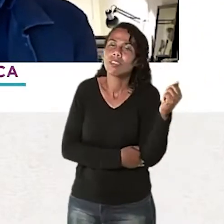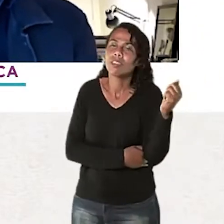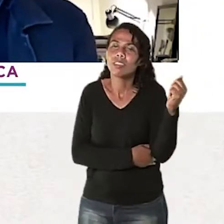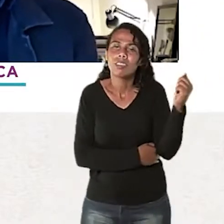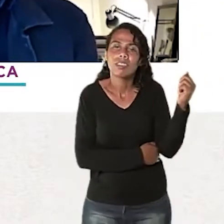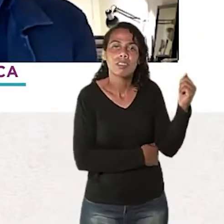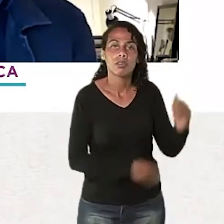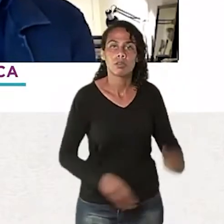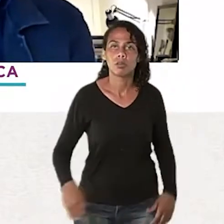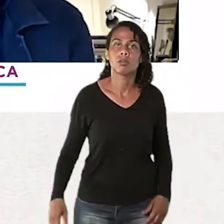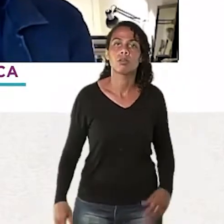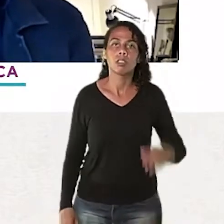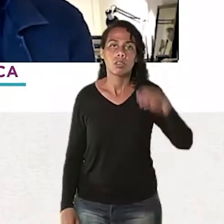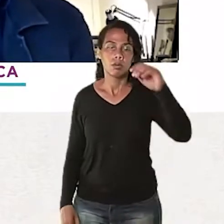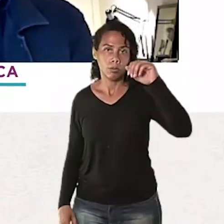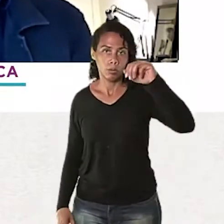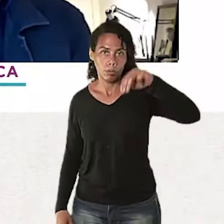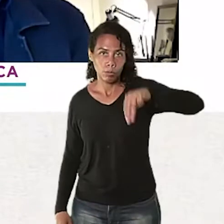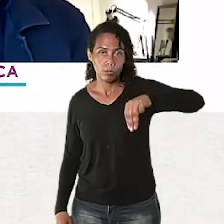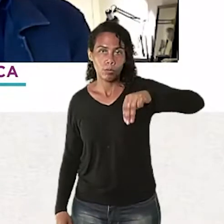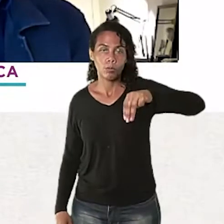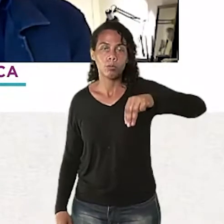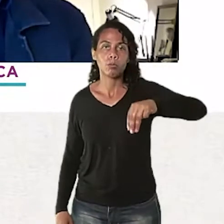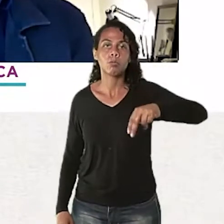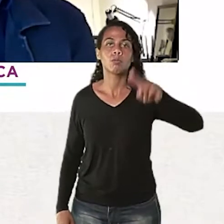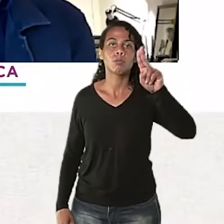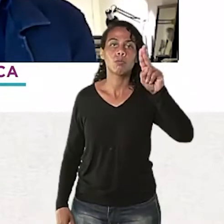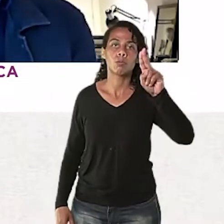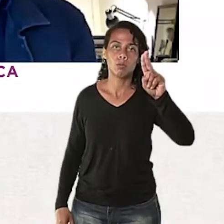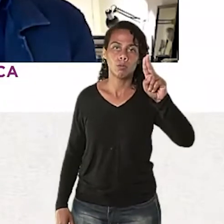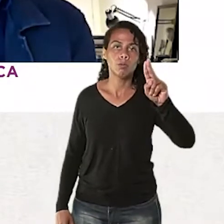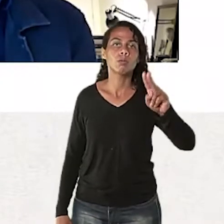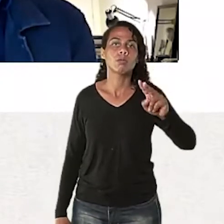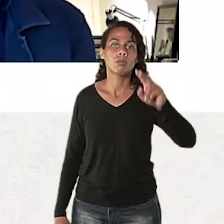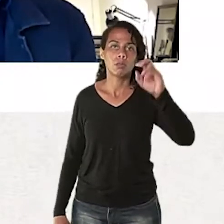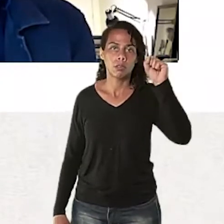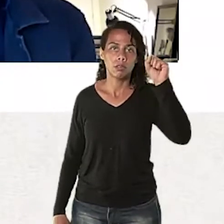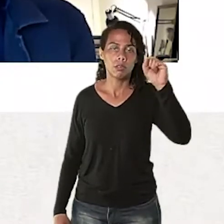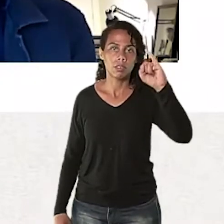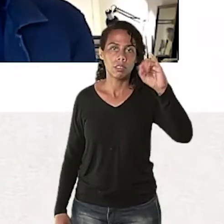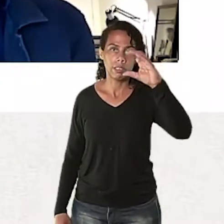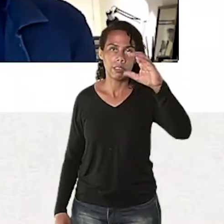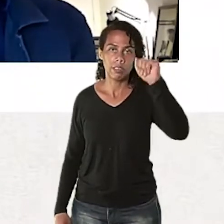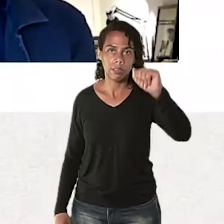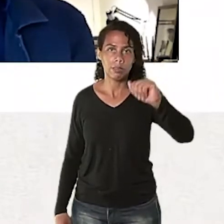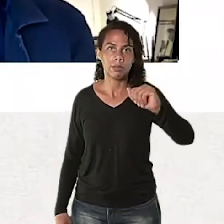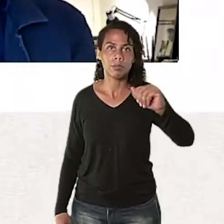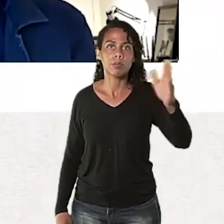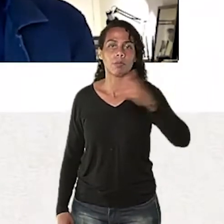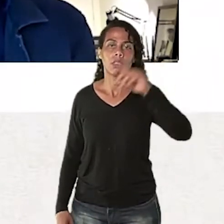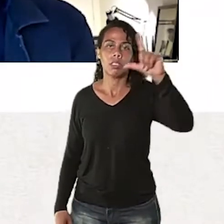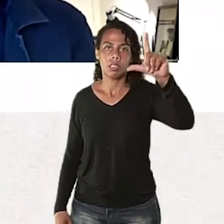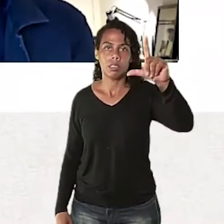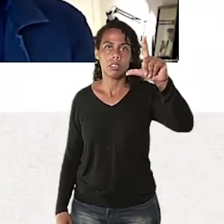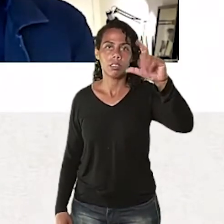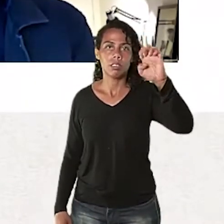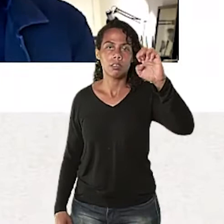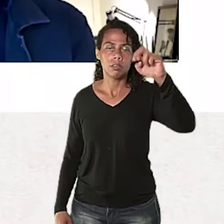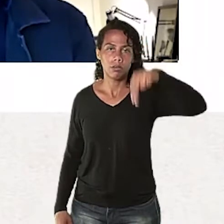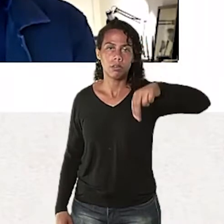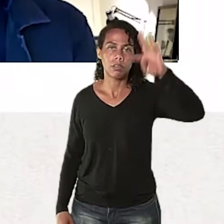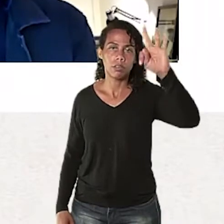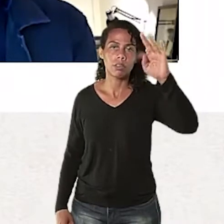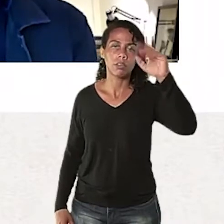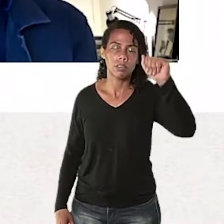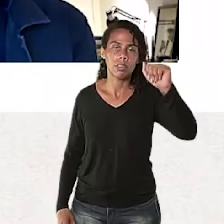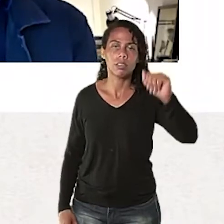isso? Acabou o momento da lenta. O momento da lenta. E aí eu achei que aquilo era o paraíso. Depois tem uma crônica sobre